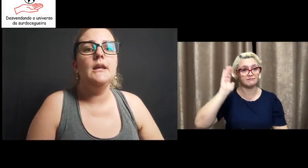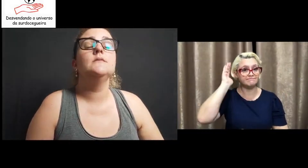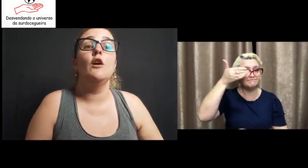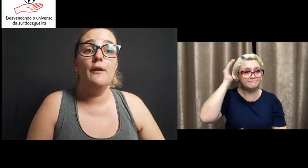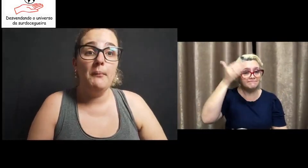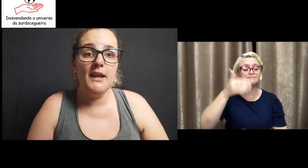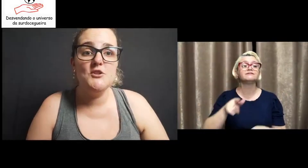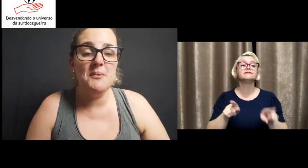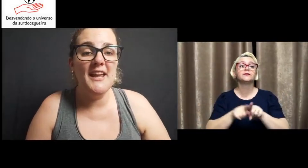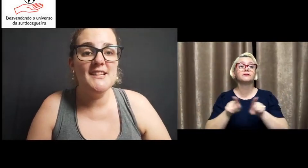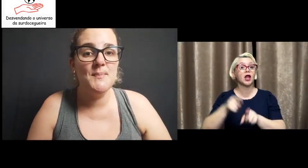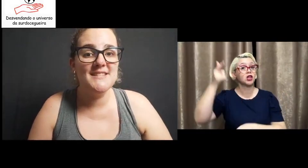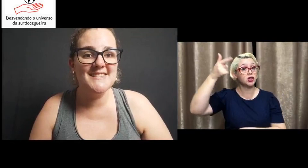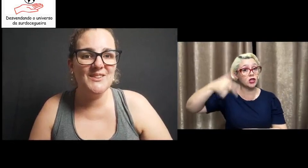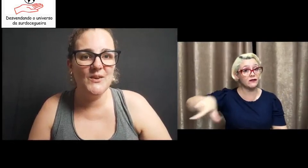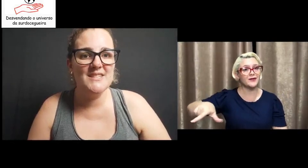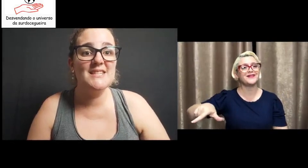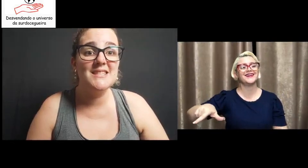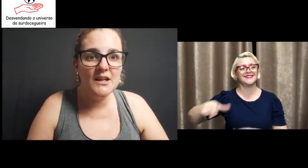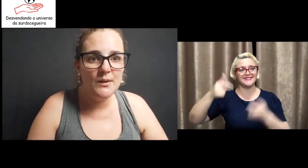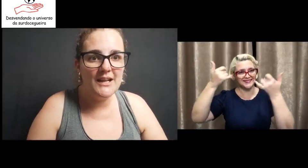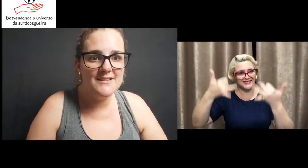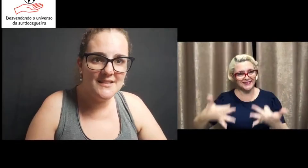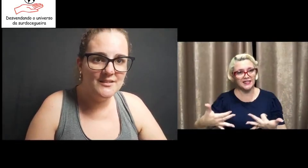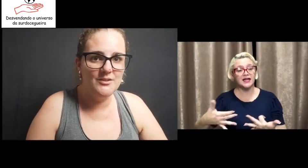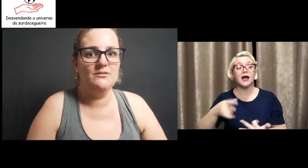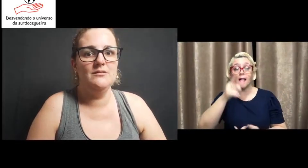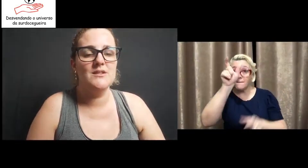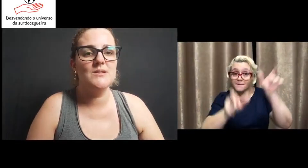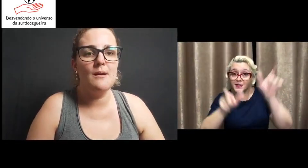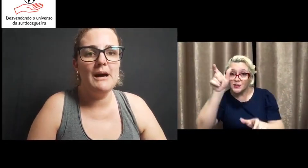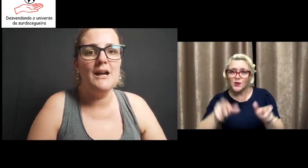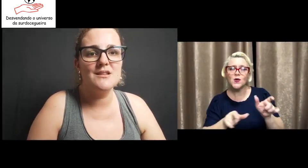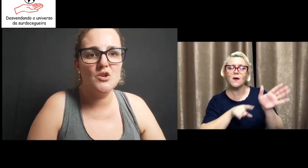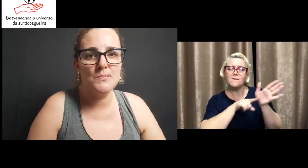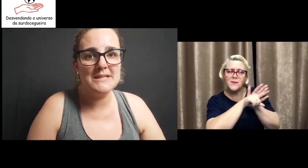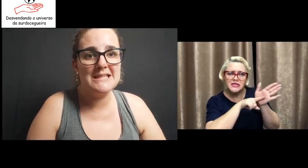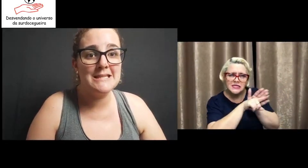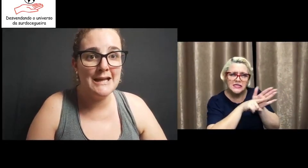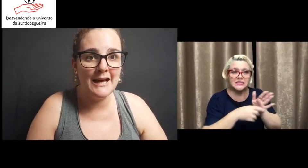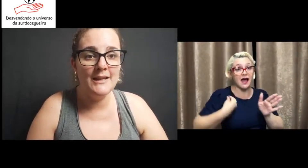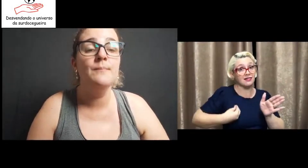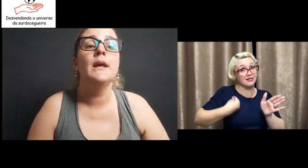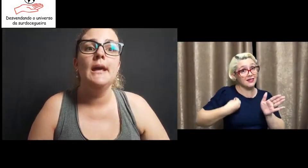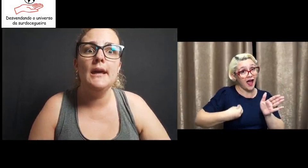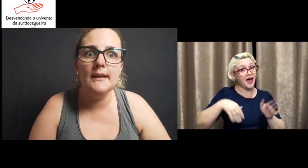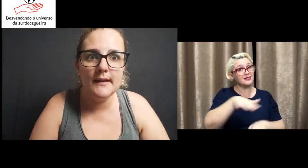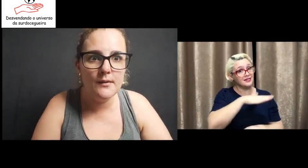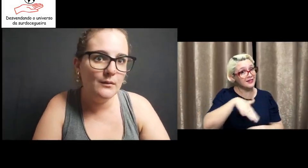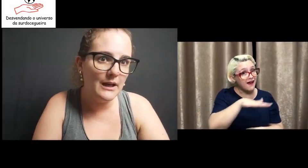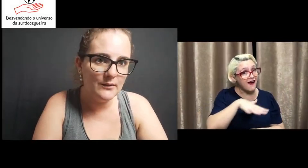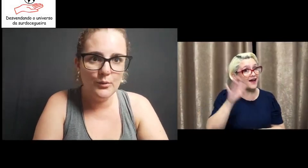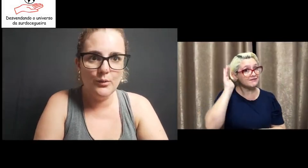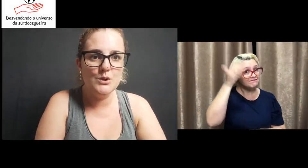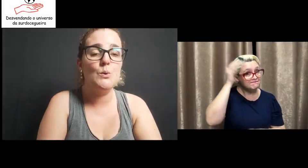E, novamente, para aqueles pesquisadores que estão realizando seus trabalhos, as suas pesquisas na área, entrem